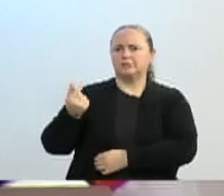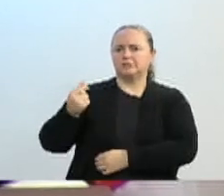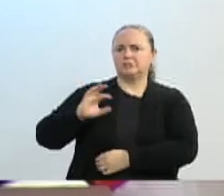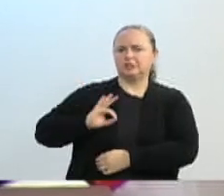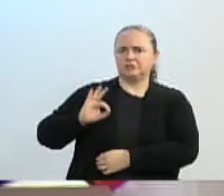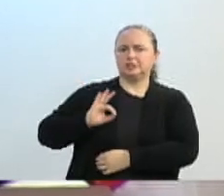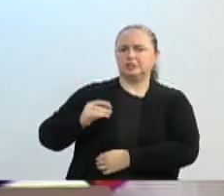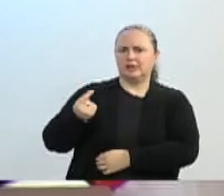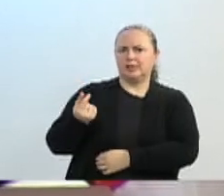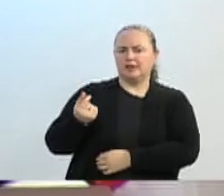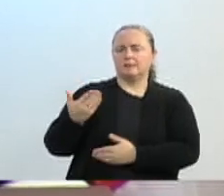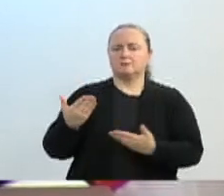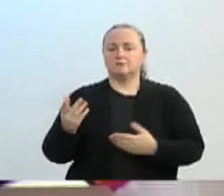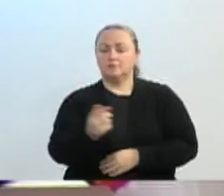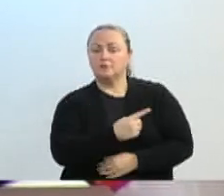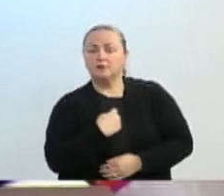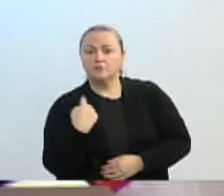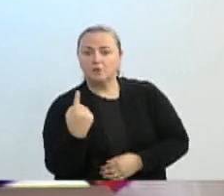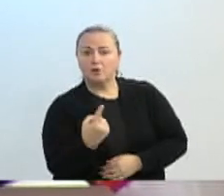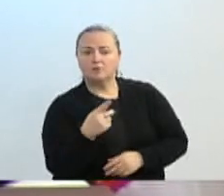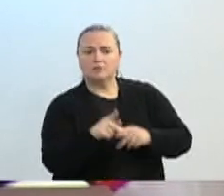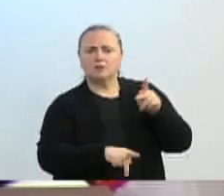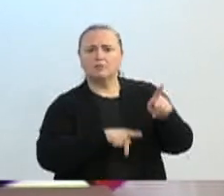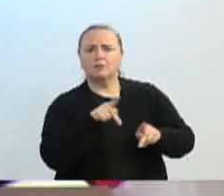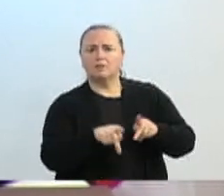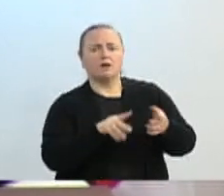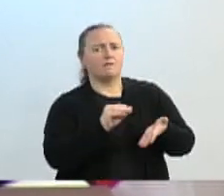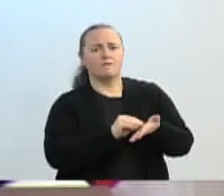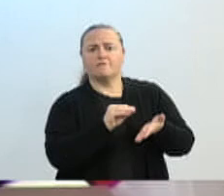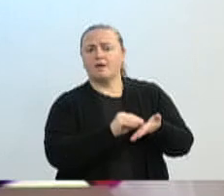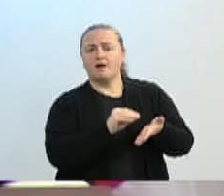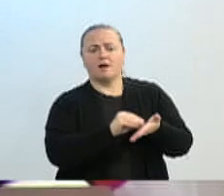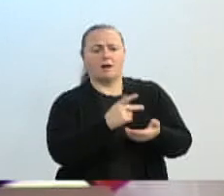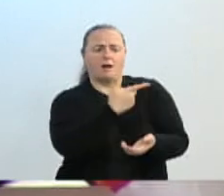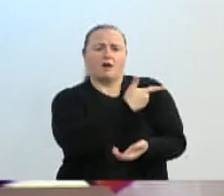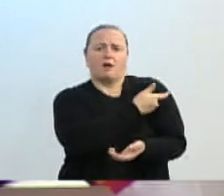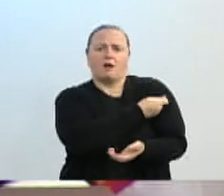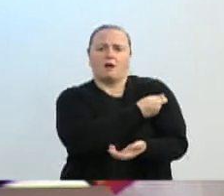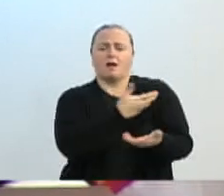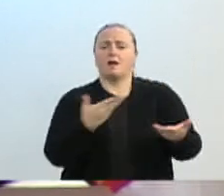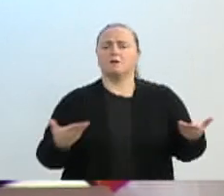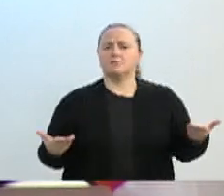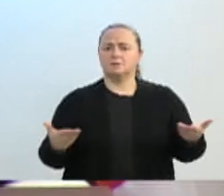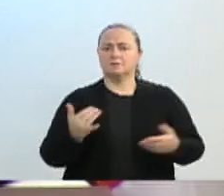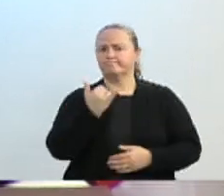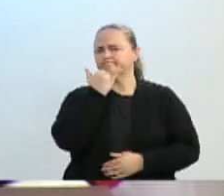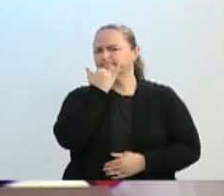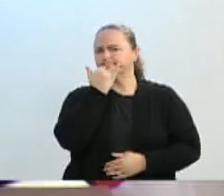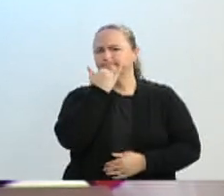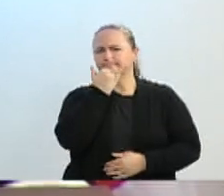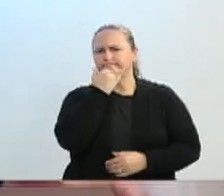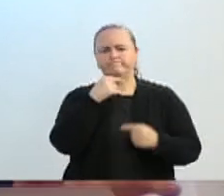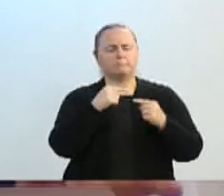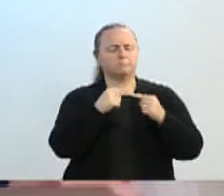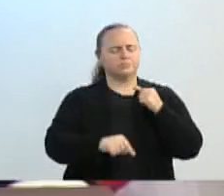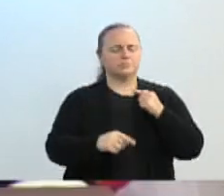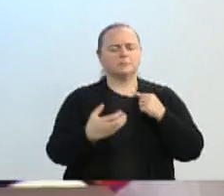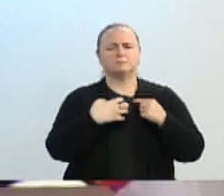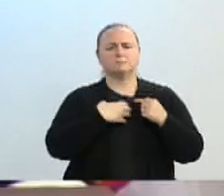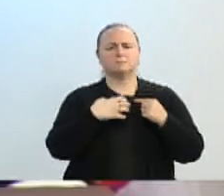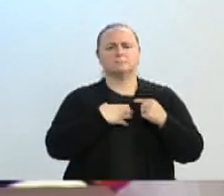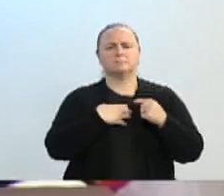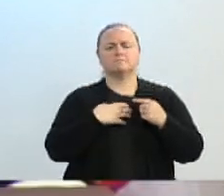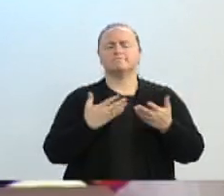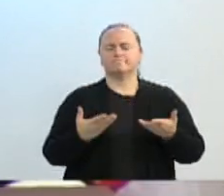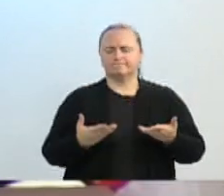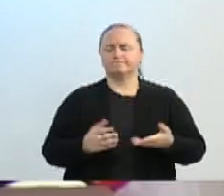nossa população padece com a falta de vacinas. Desculpe-me pela indignação, por hoje é só isso,